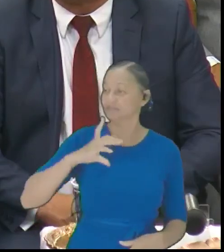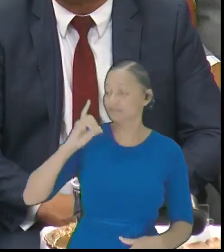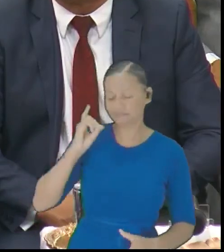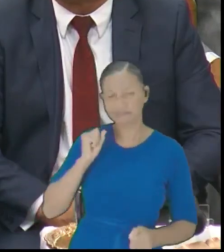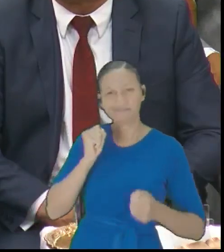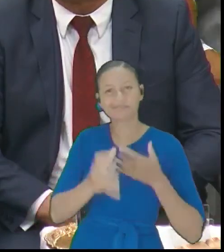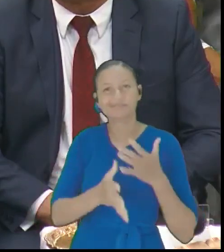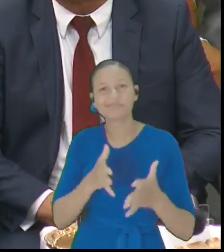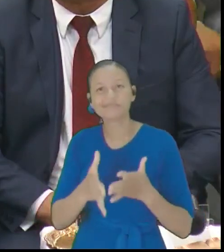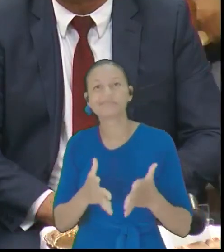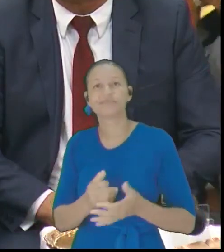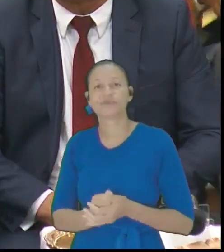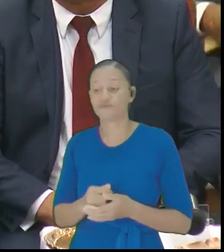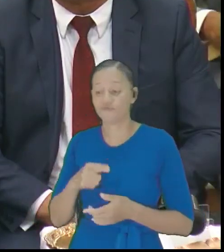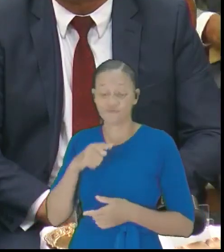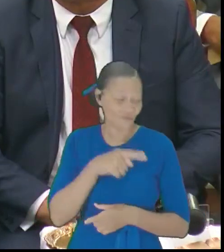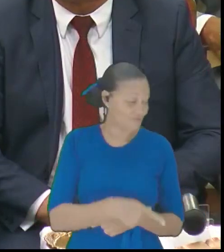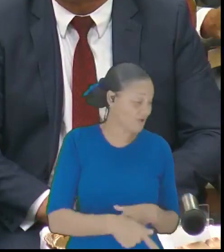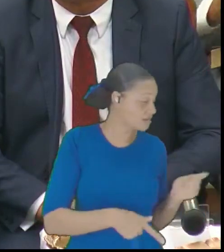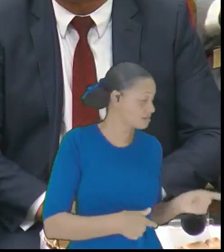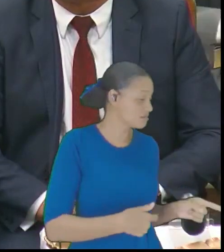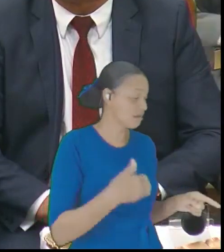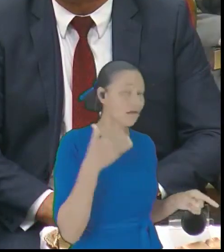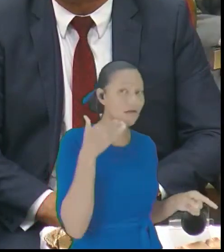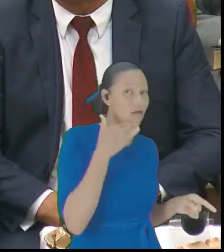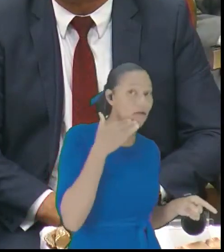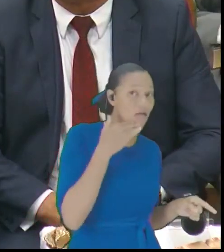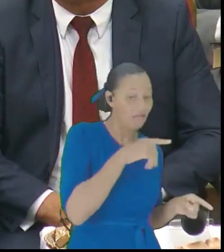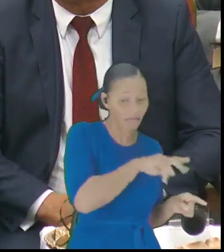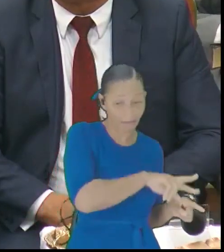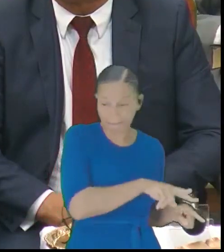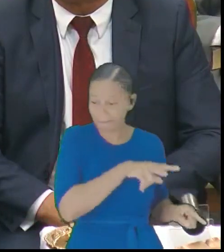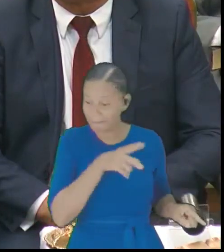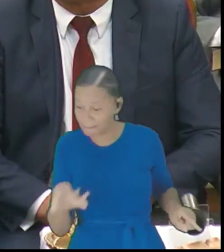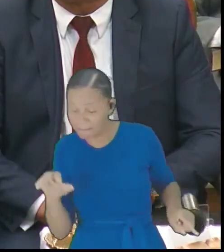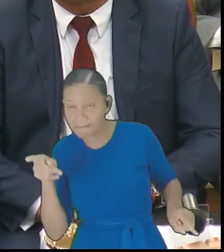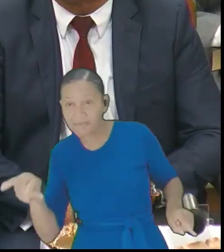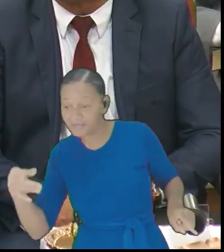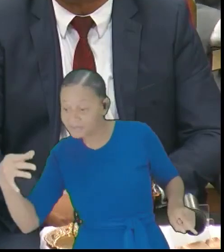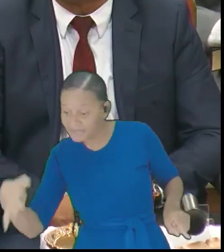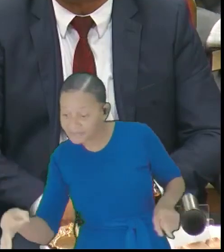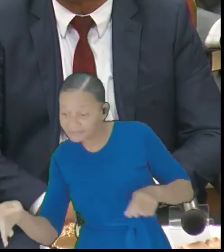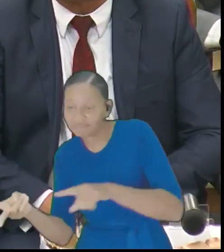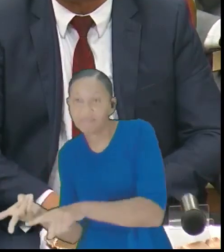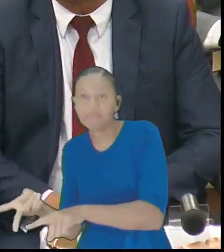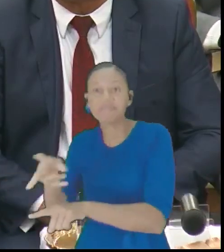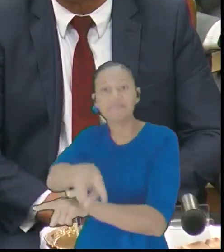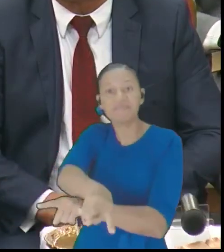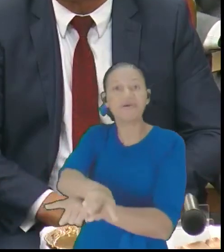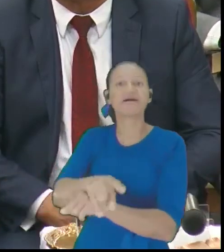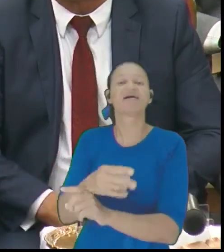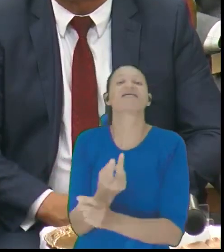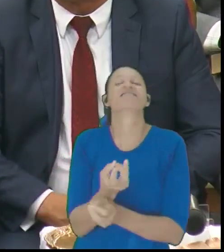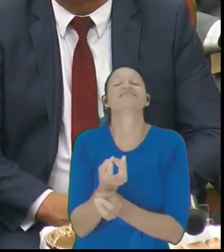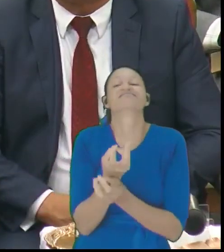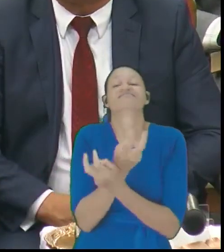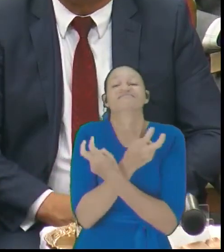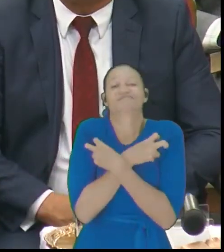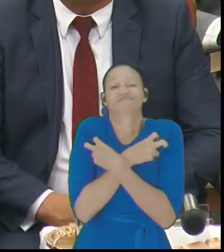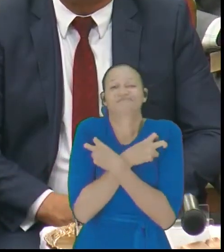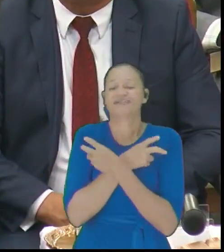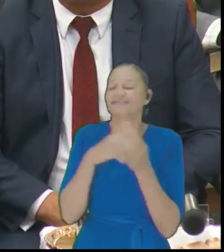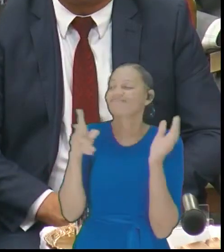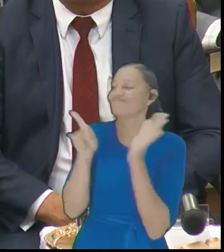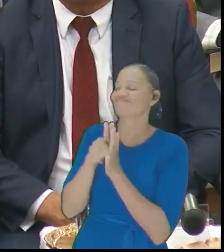vou falar com o Gaguinho fala com o Certinho, e o Certinho fala com o Faraó. Isso é critério